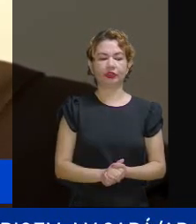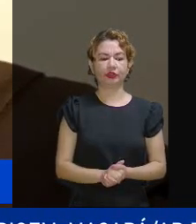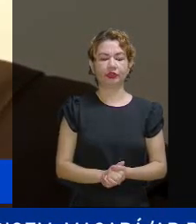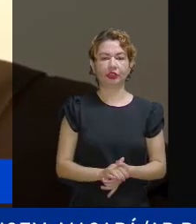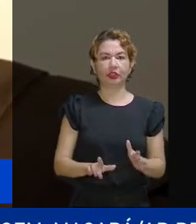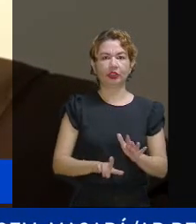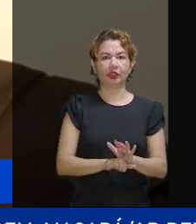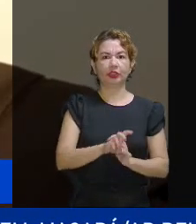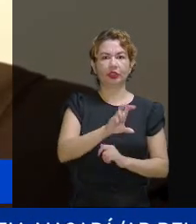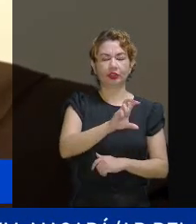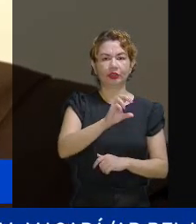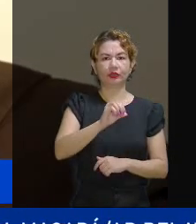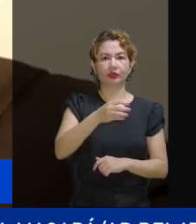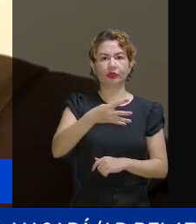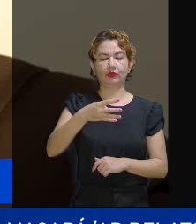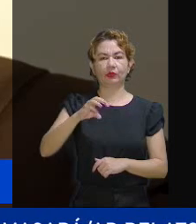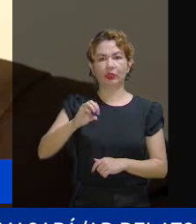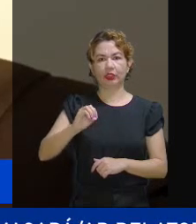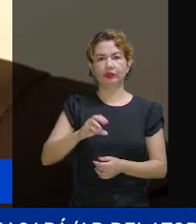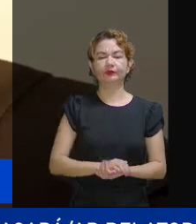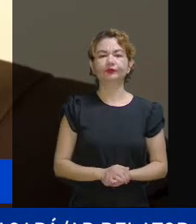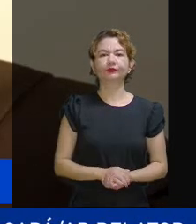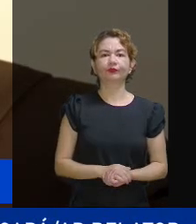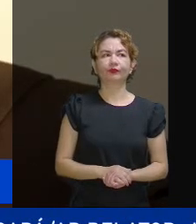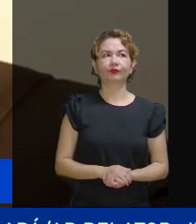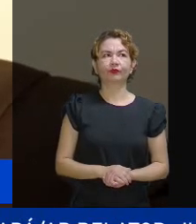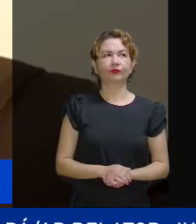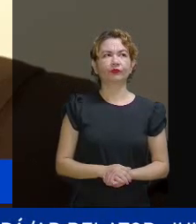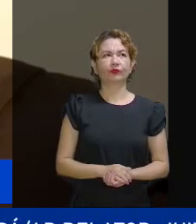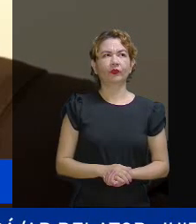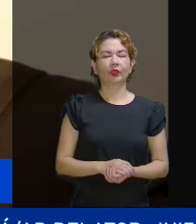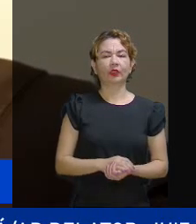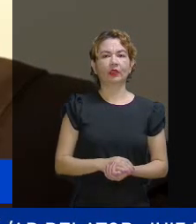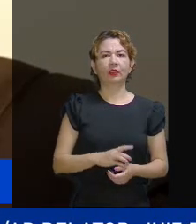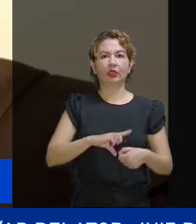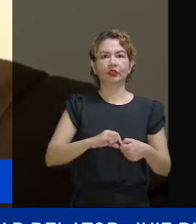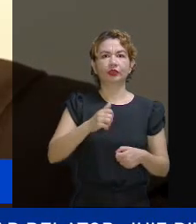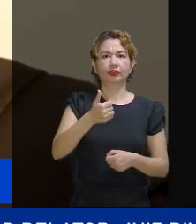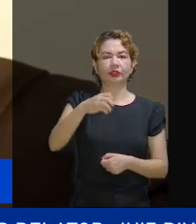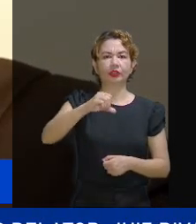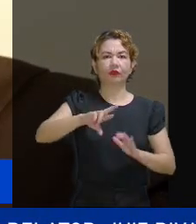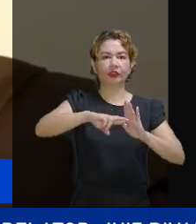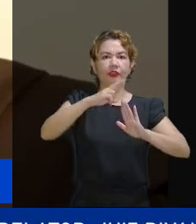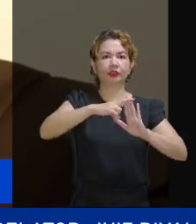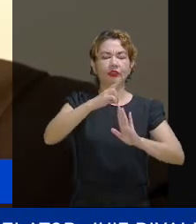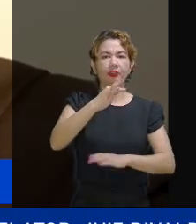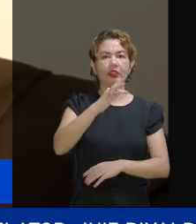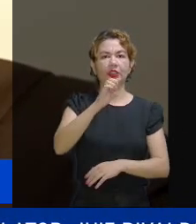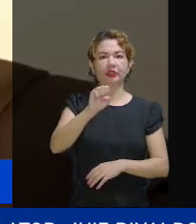número 504/97, cumulado com o artigo 19 da resolução TSE